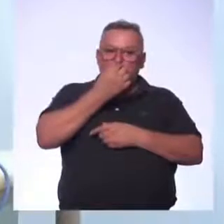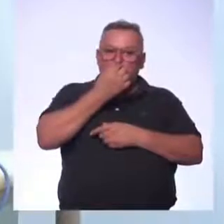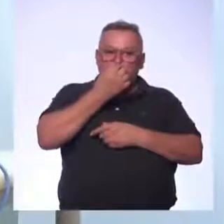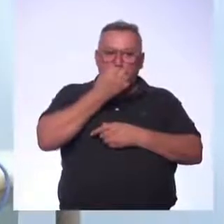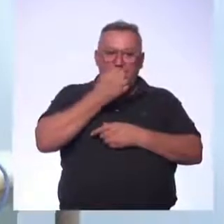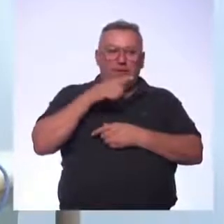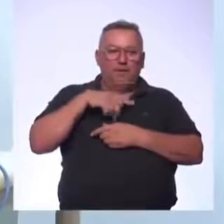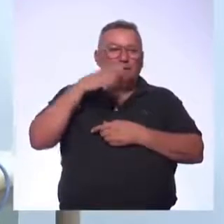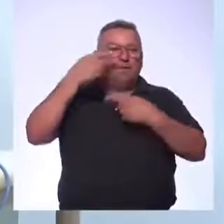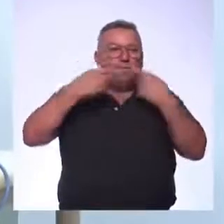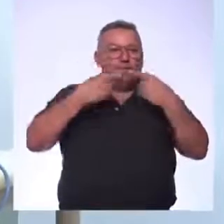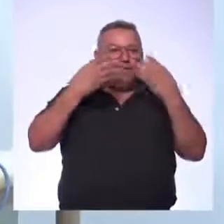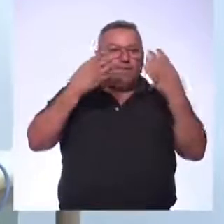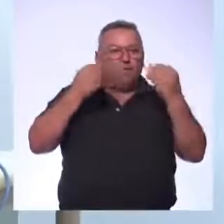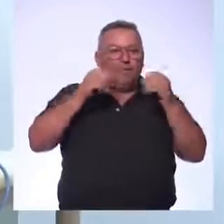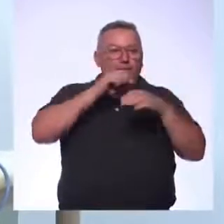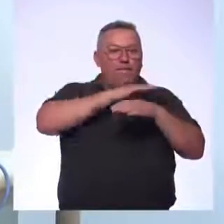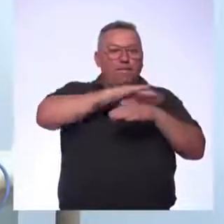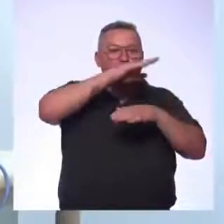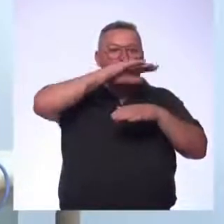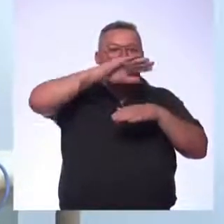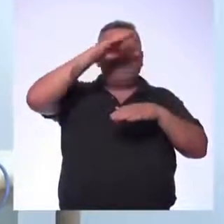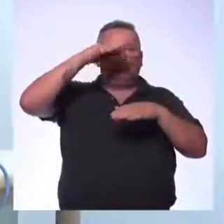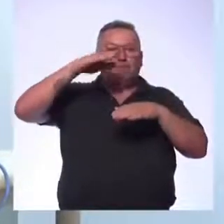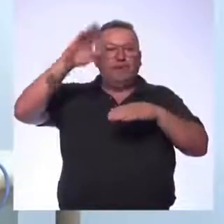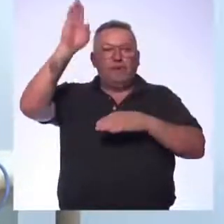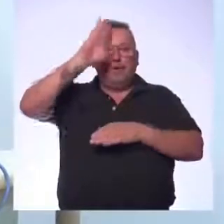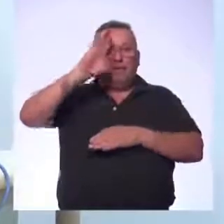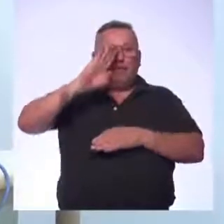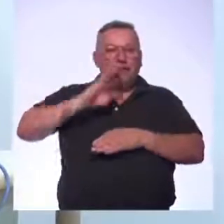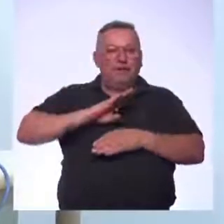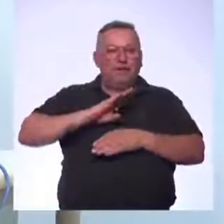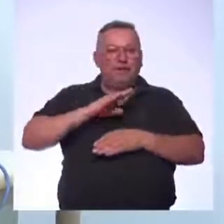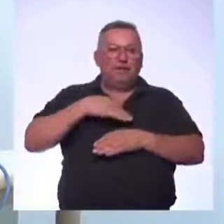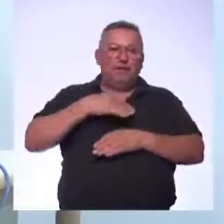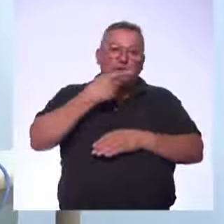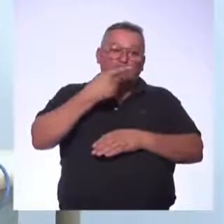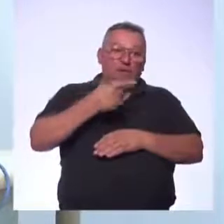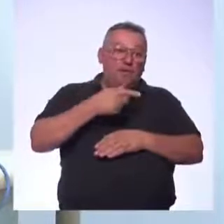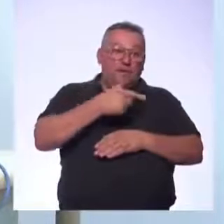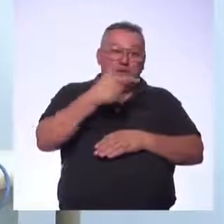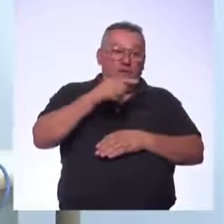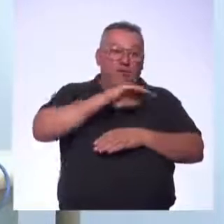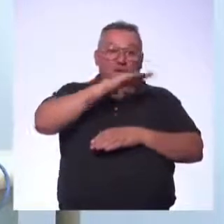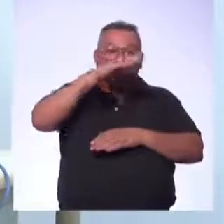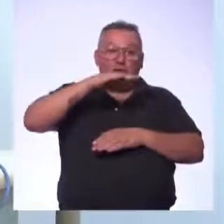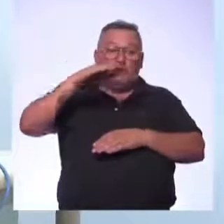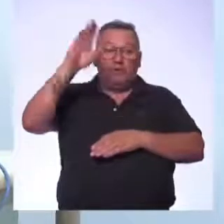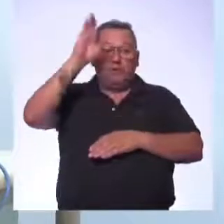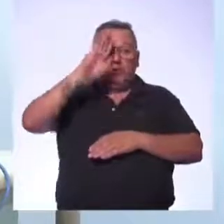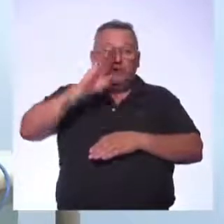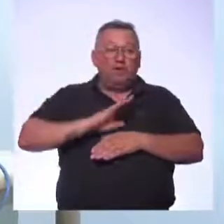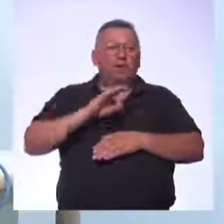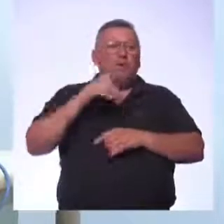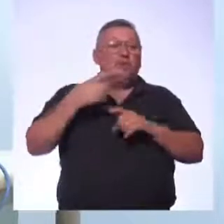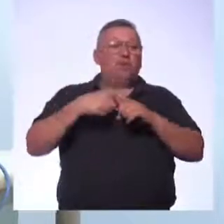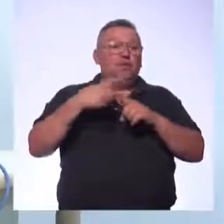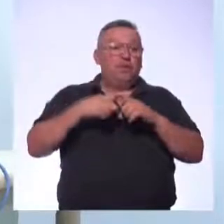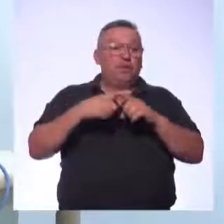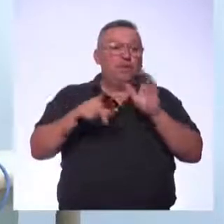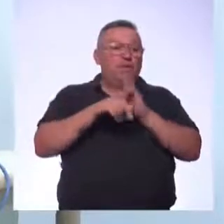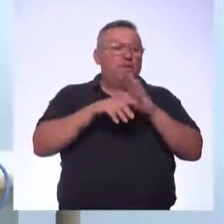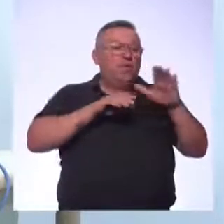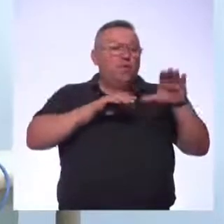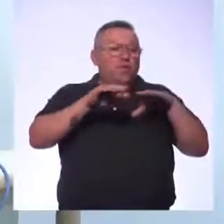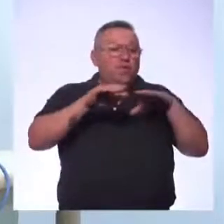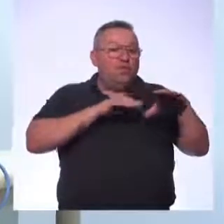Se discute muito essa questão de montanhas no Brasil, né? Particularmente, eu falo, não tem montanhas no Brasil por causa dessa questão do movimento